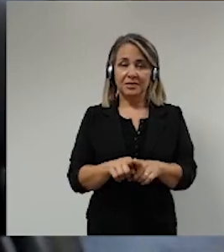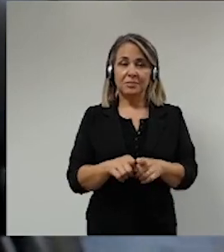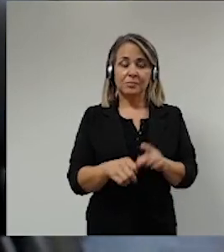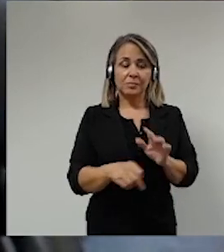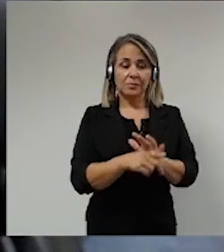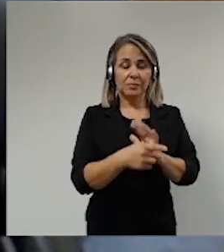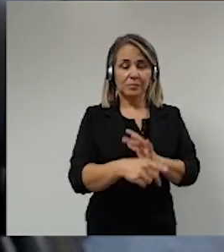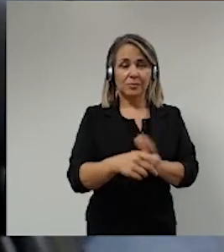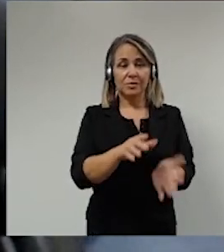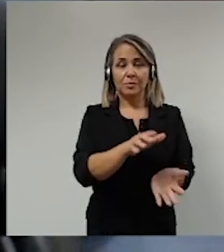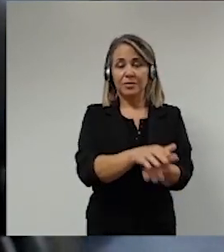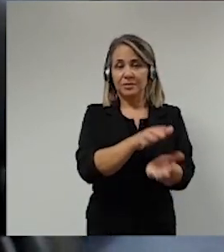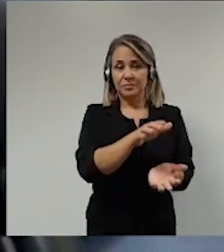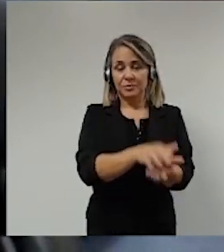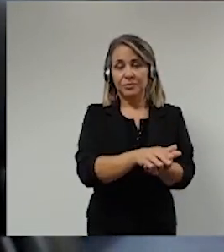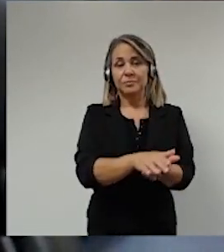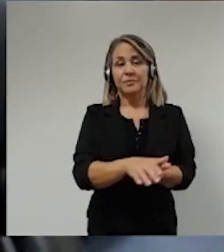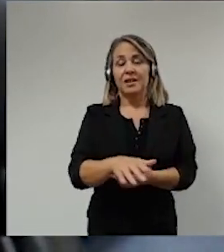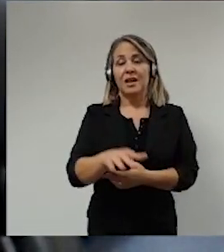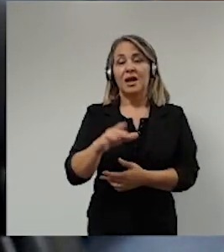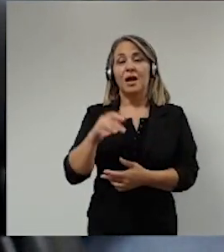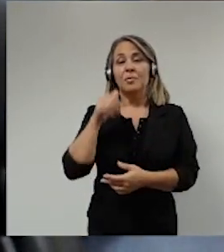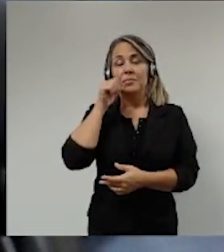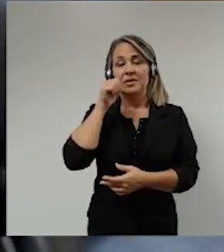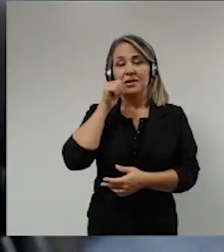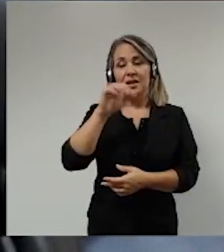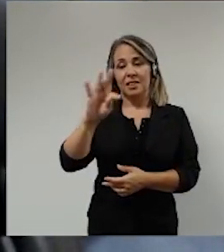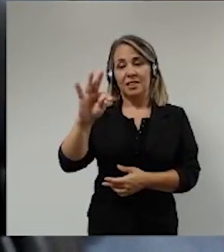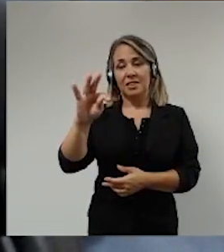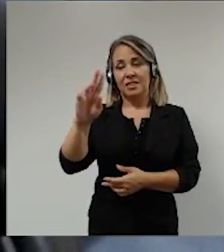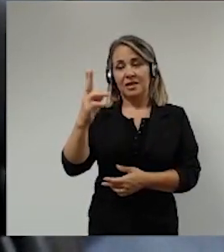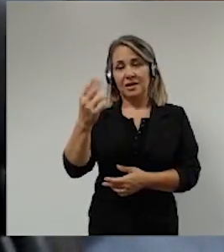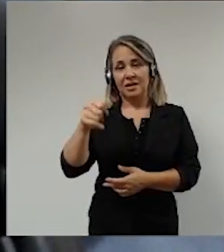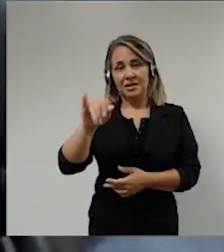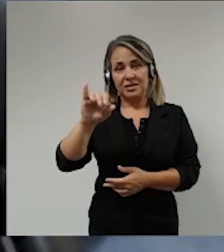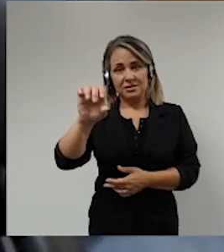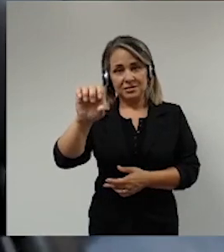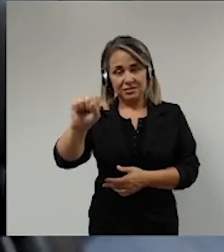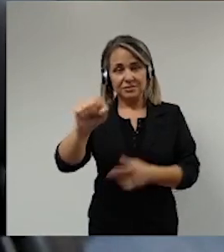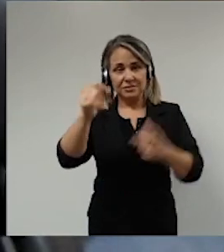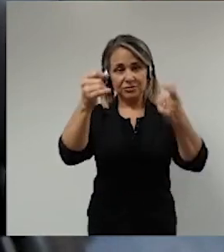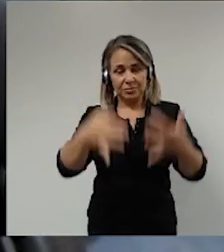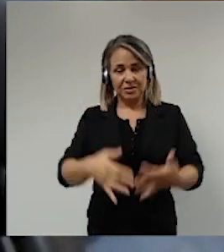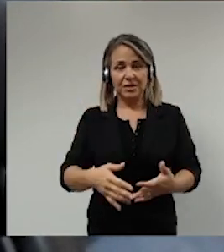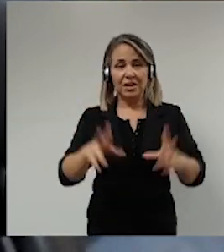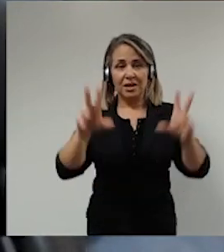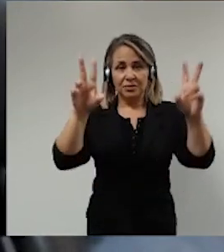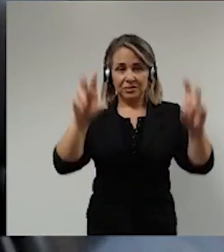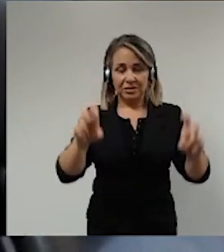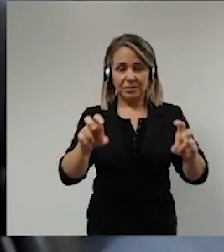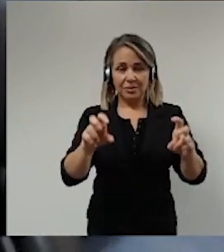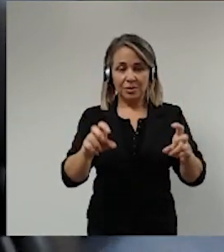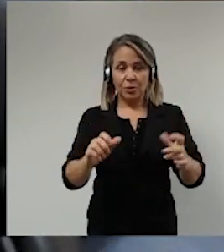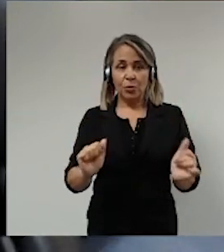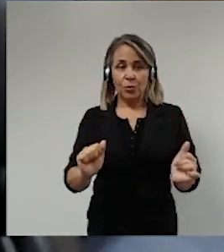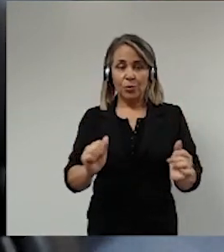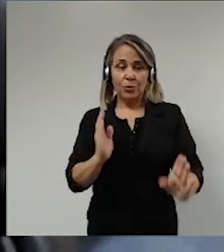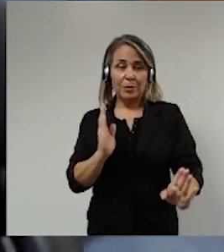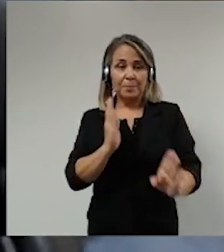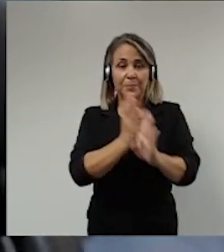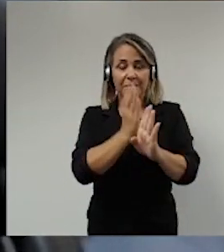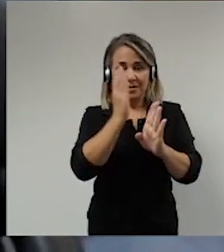de Pernambuco, doutora Thaís Capito. Ela falará conosco sobre o tema o impacto da pandemia nas